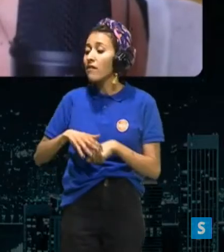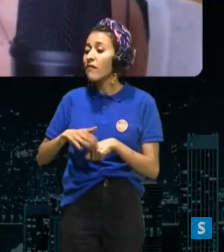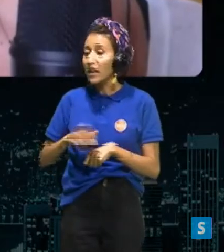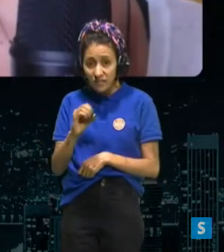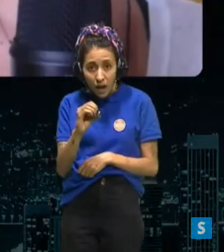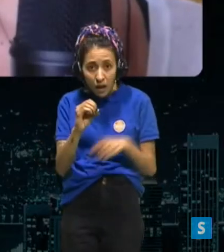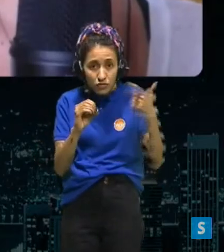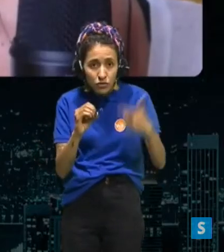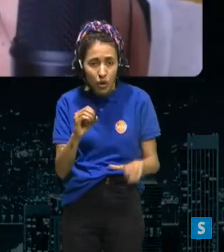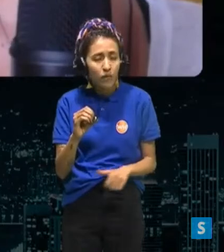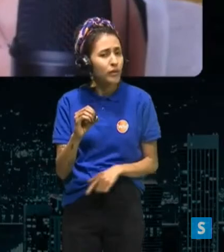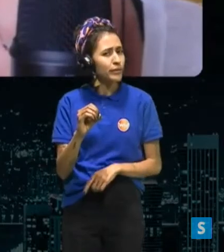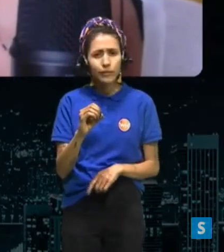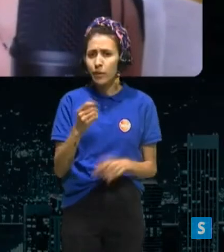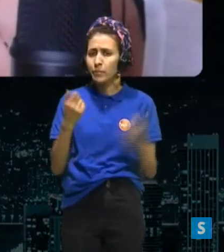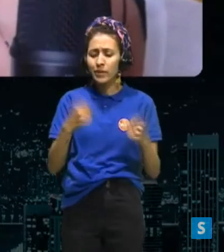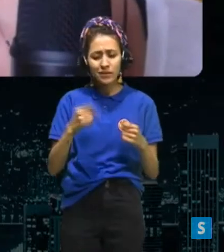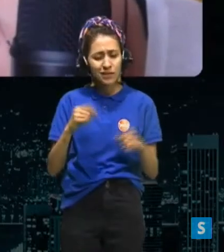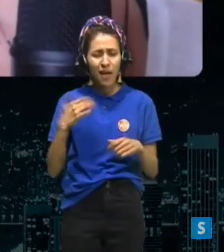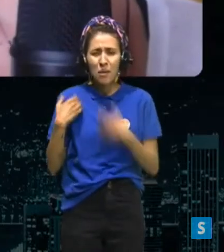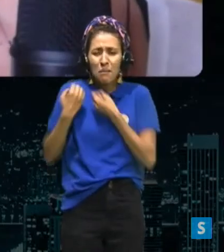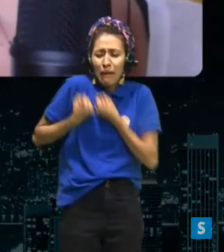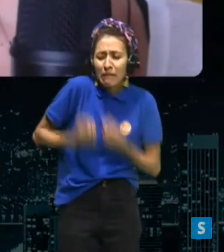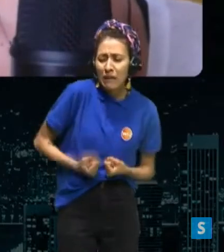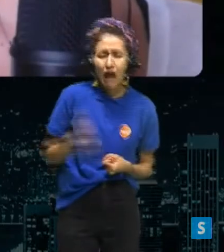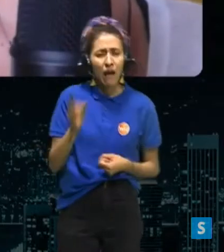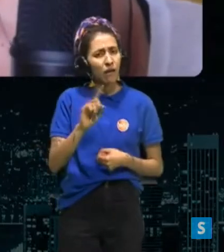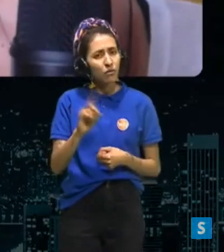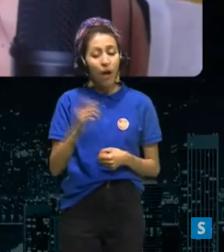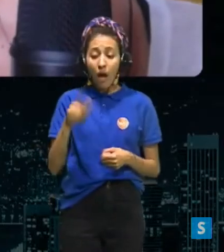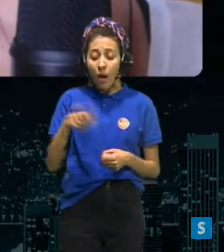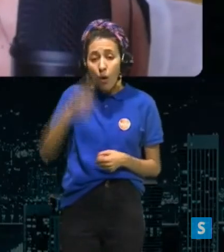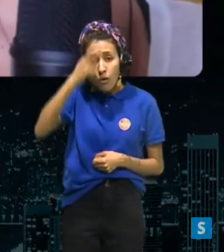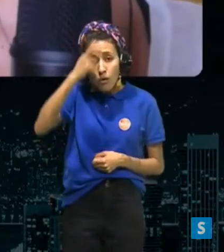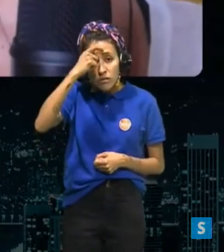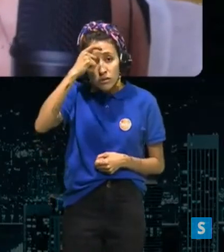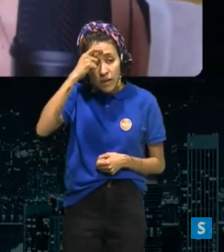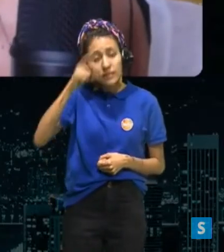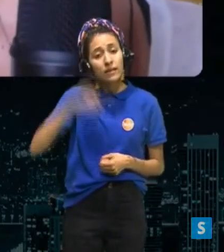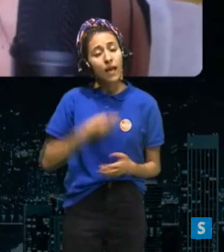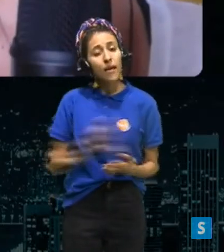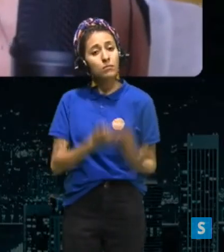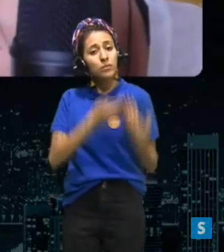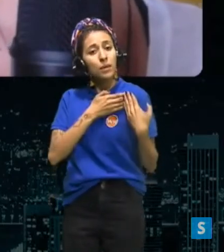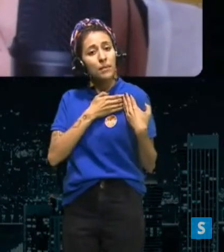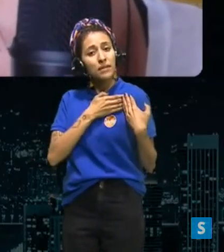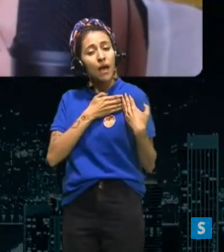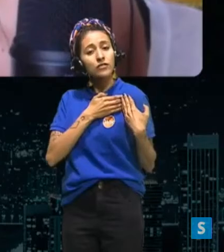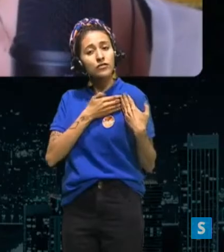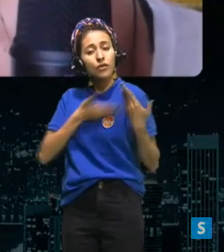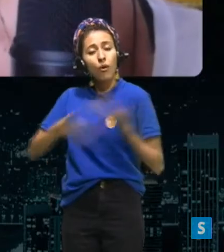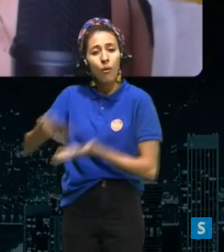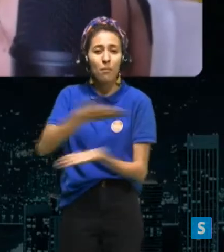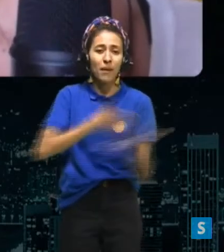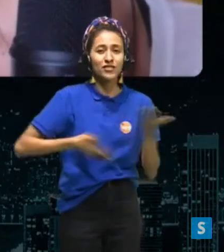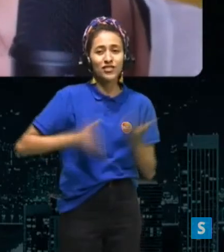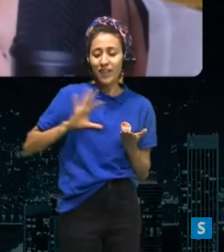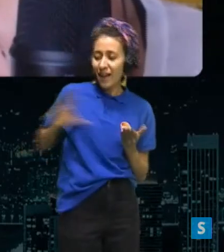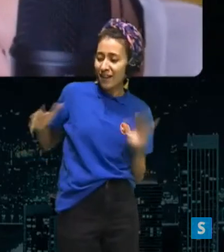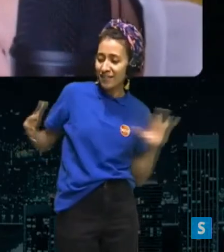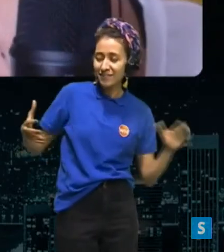a gente não levar o peso do mundo inteiro nos seus ombros você tem que compartilhar responsabilidade e o mais legal quando você faz em